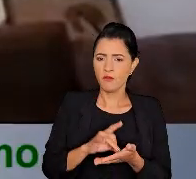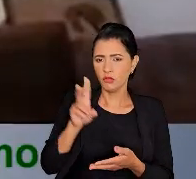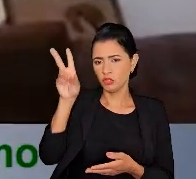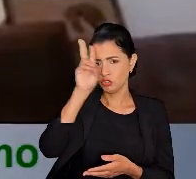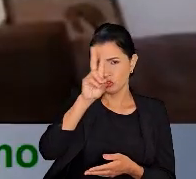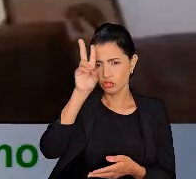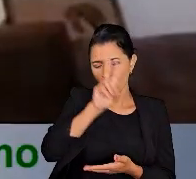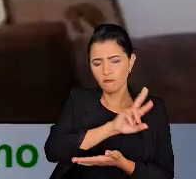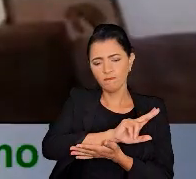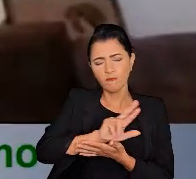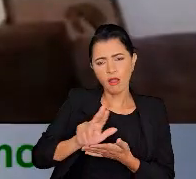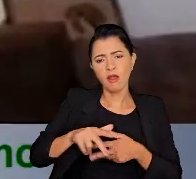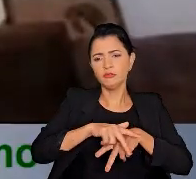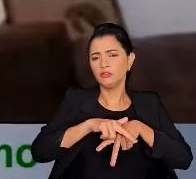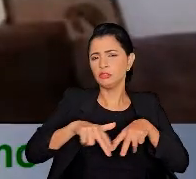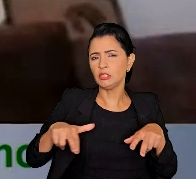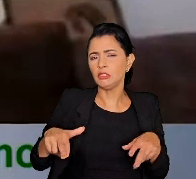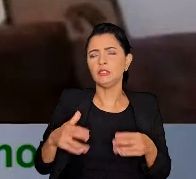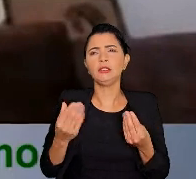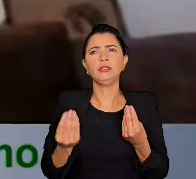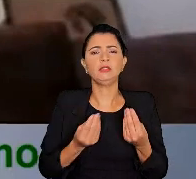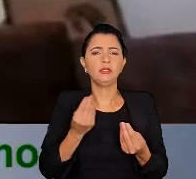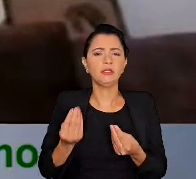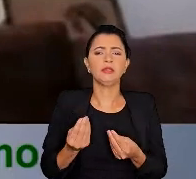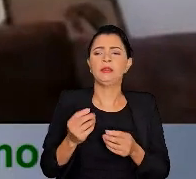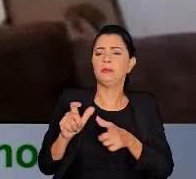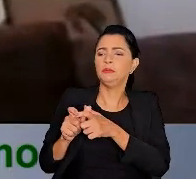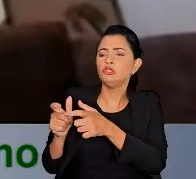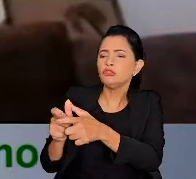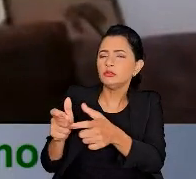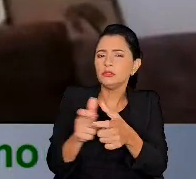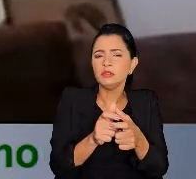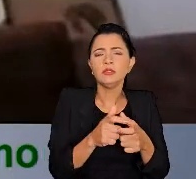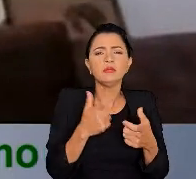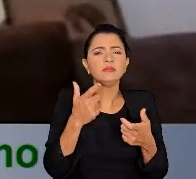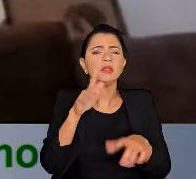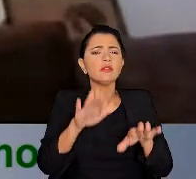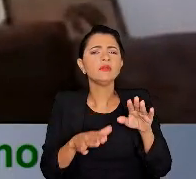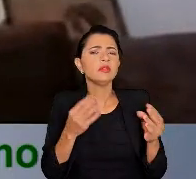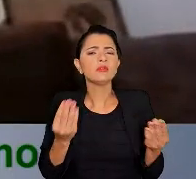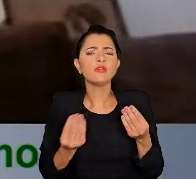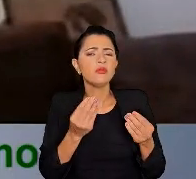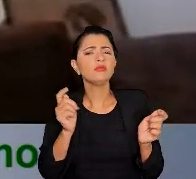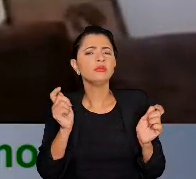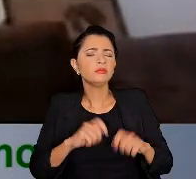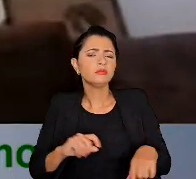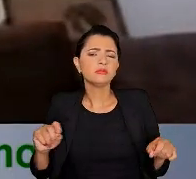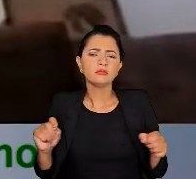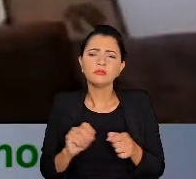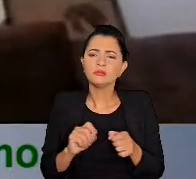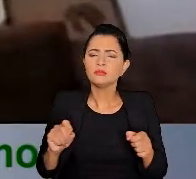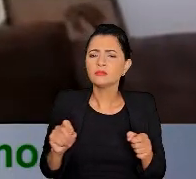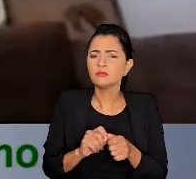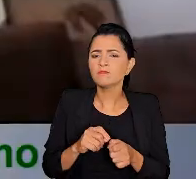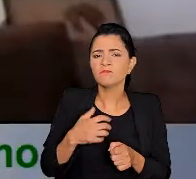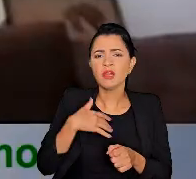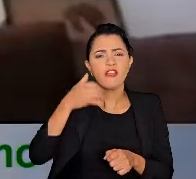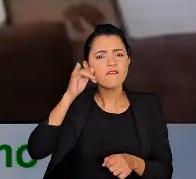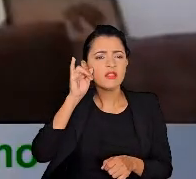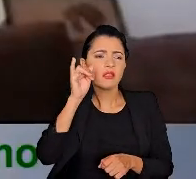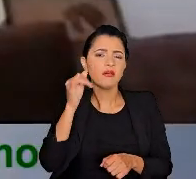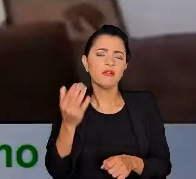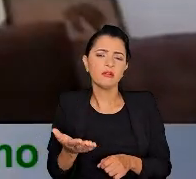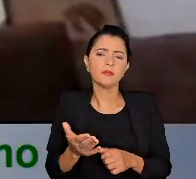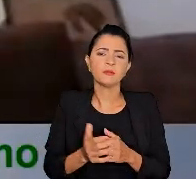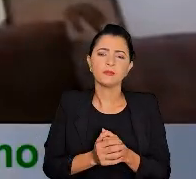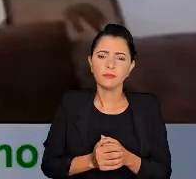várias etnias, várias minorias, mas como que talvez nós pudéssemos agir de uma forma preventiva